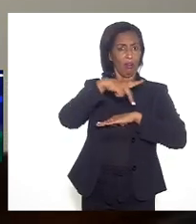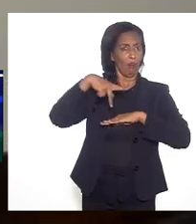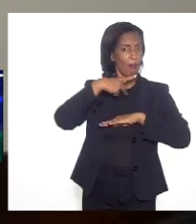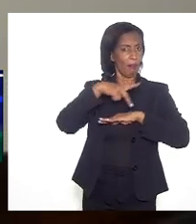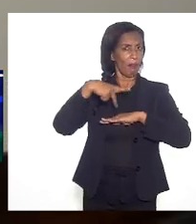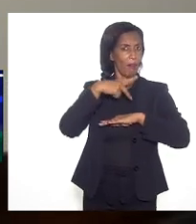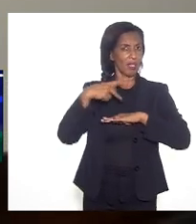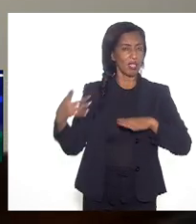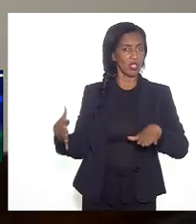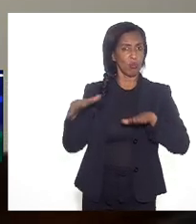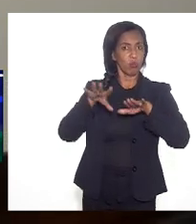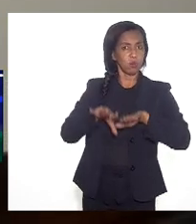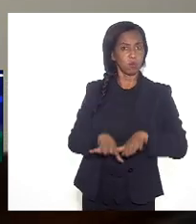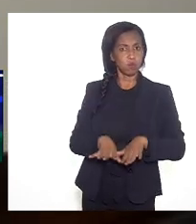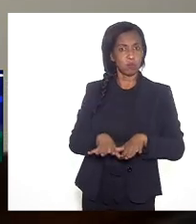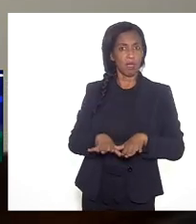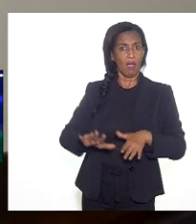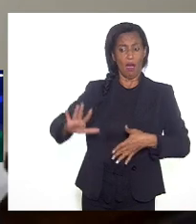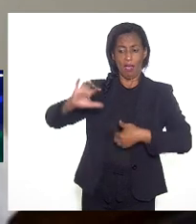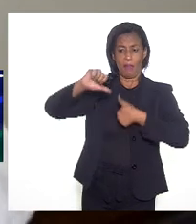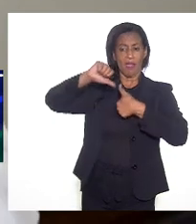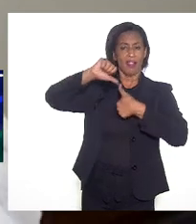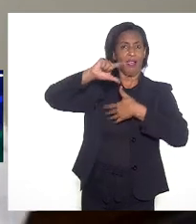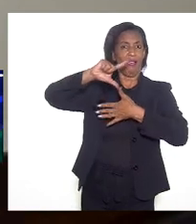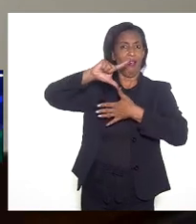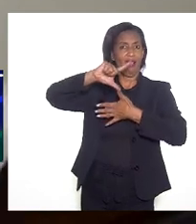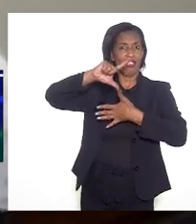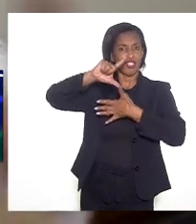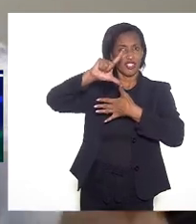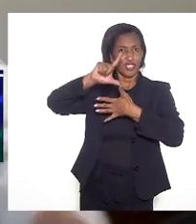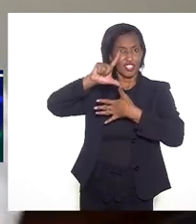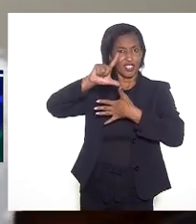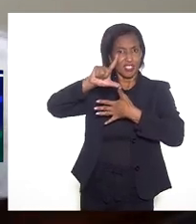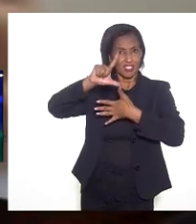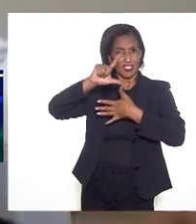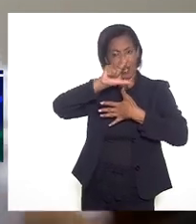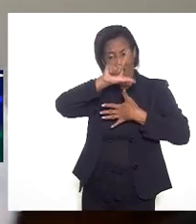na integração da América Latina pelo seu porte,